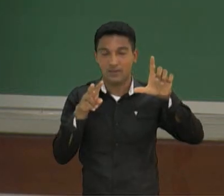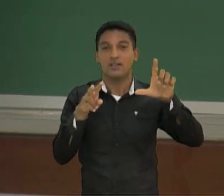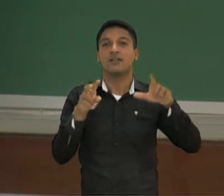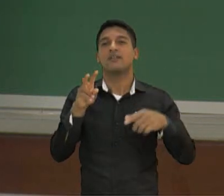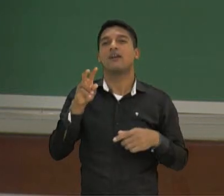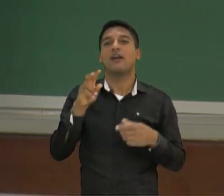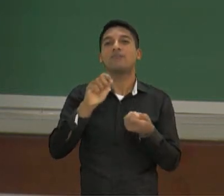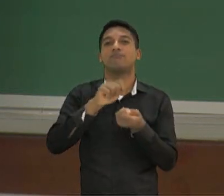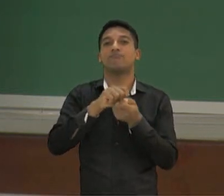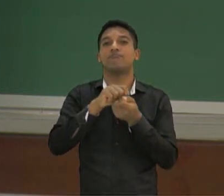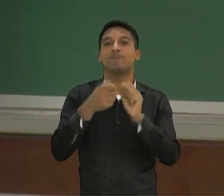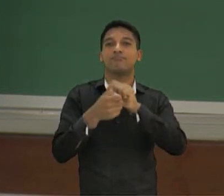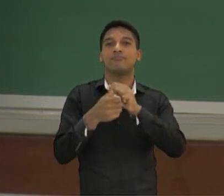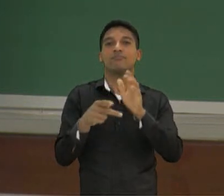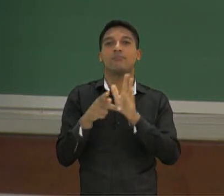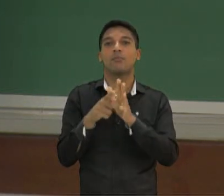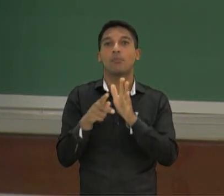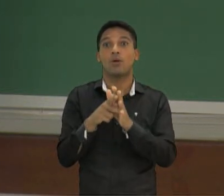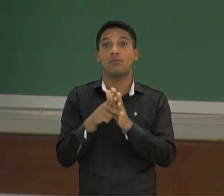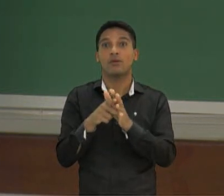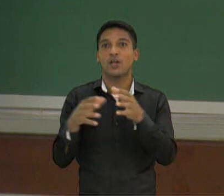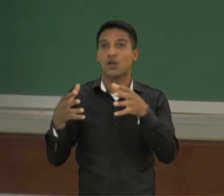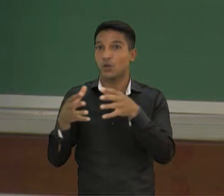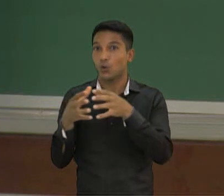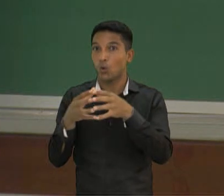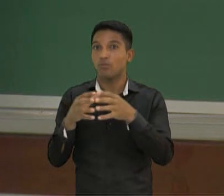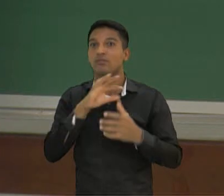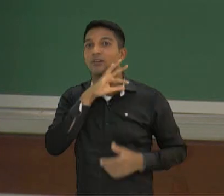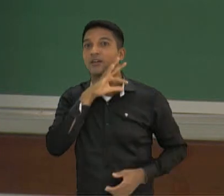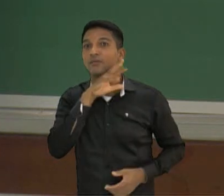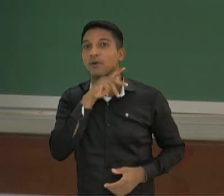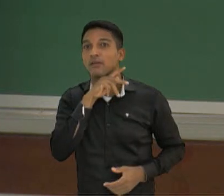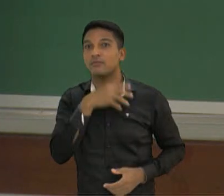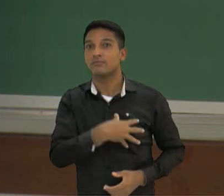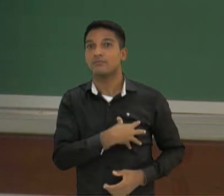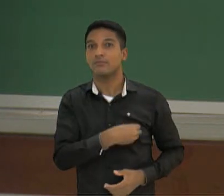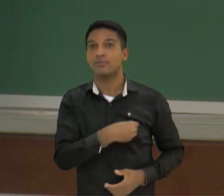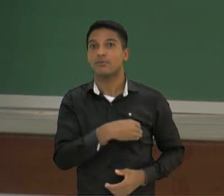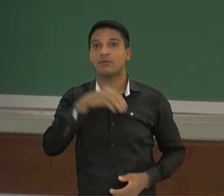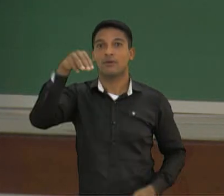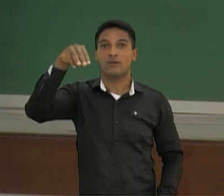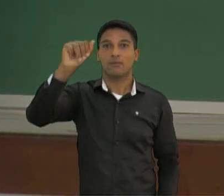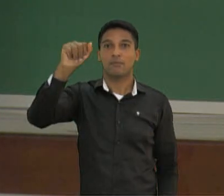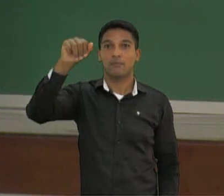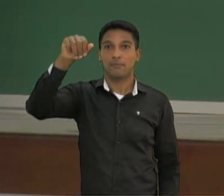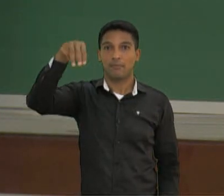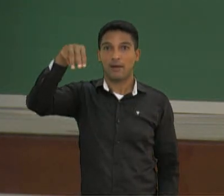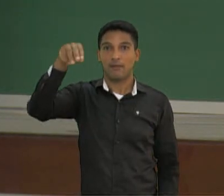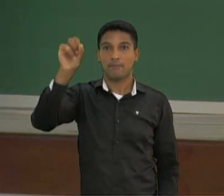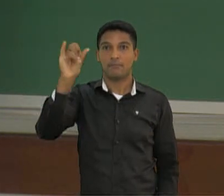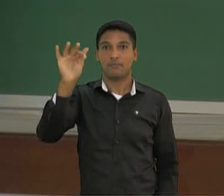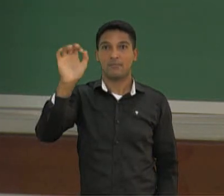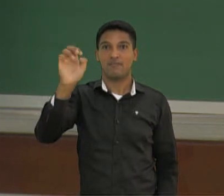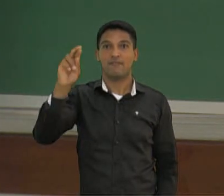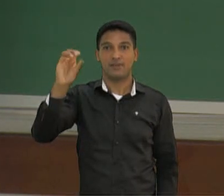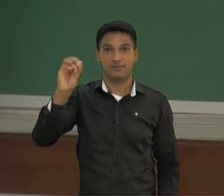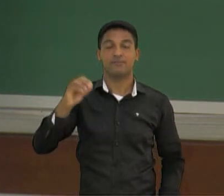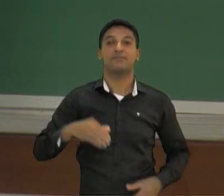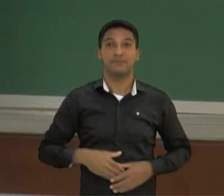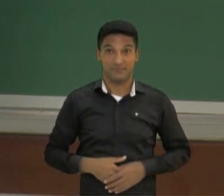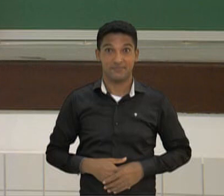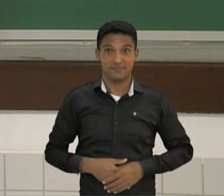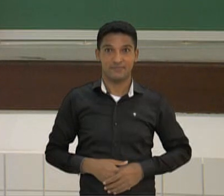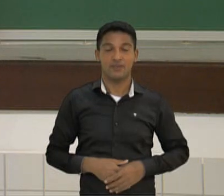Falando um pouquinho sobre os mamíferos. Agora, a gente vai acompanhar aqui, acompanha aqui